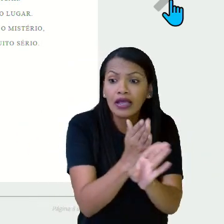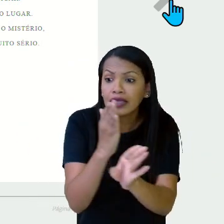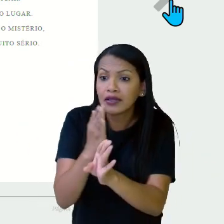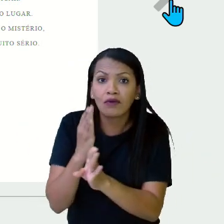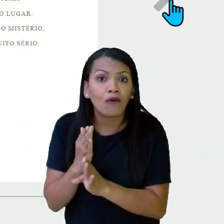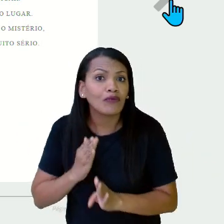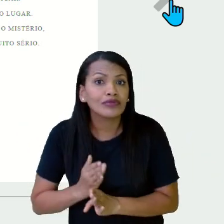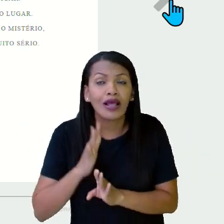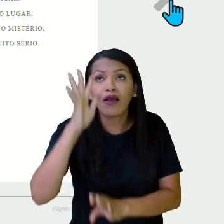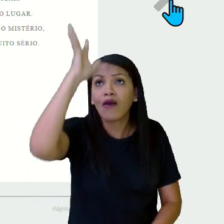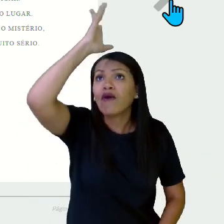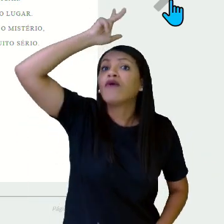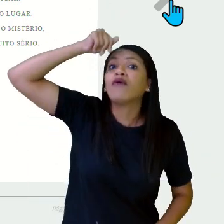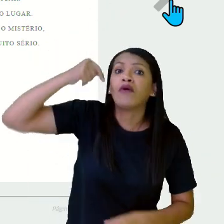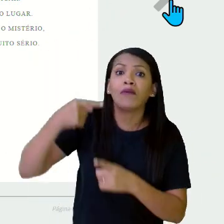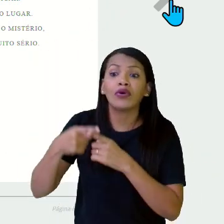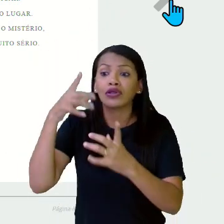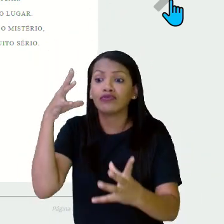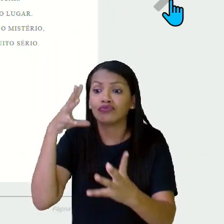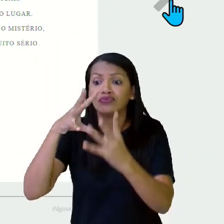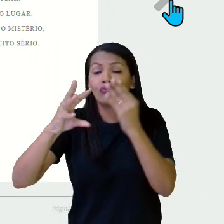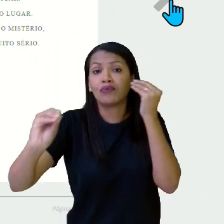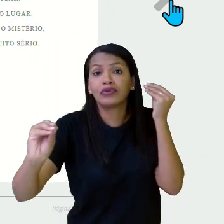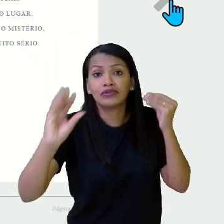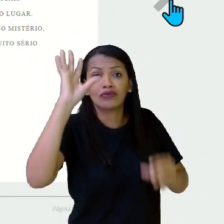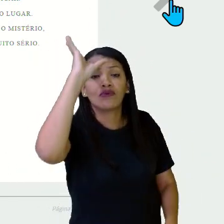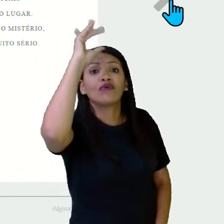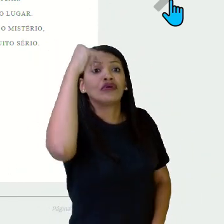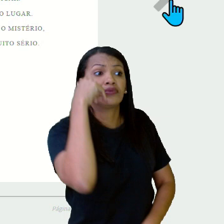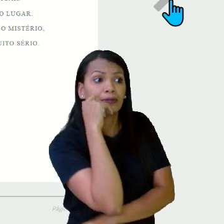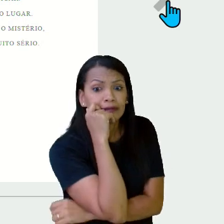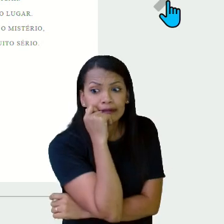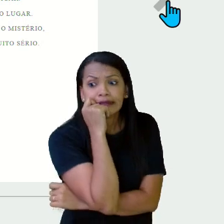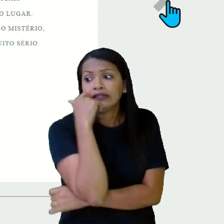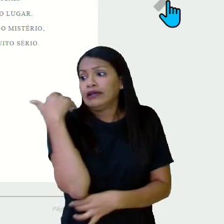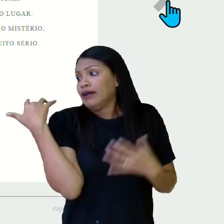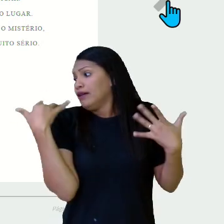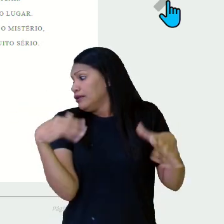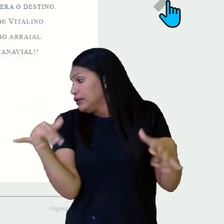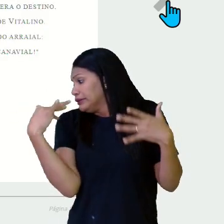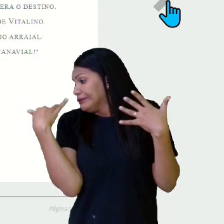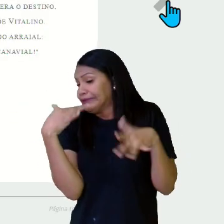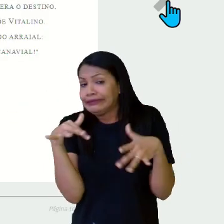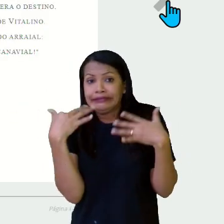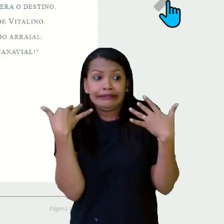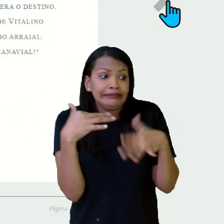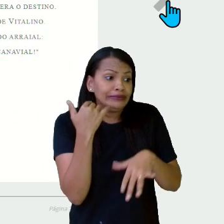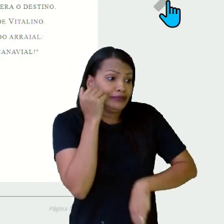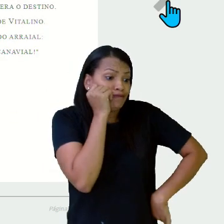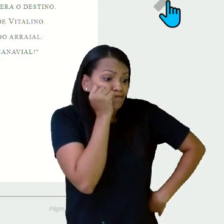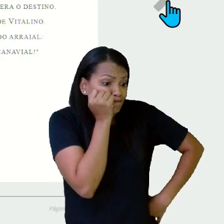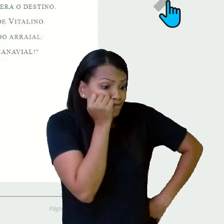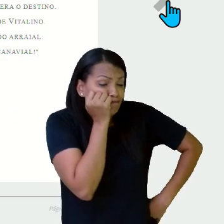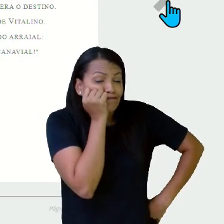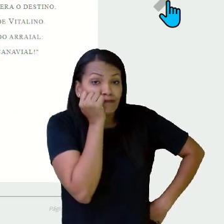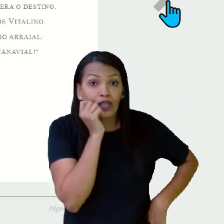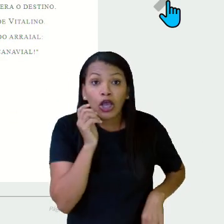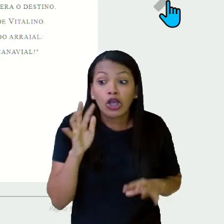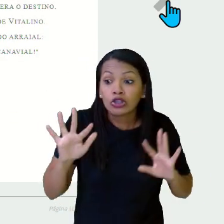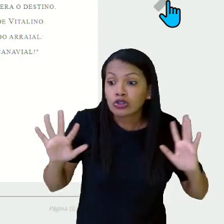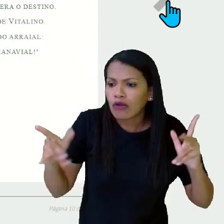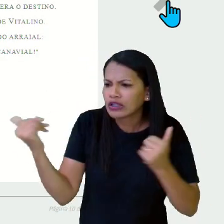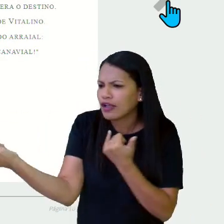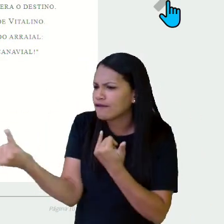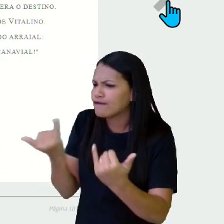o mistério, pois o sumiço do galo era um caso muito sério. Toda a